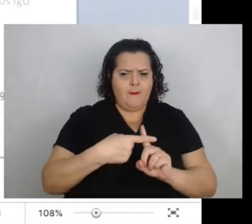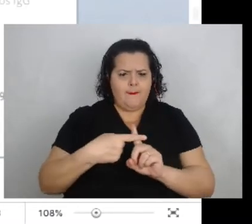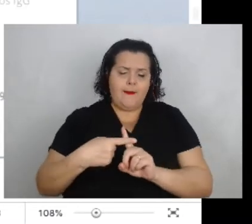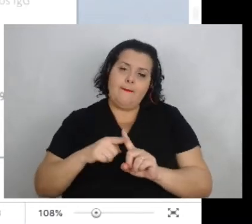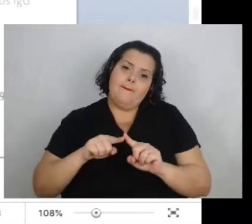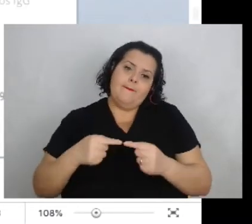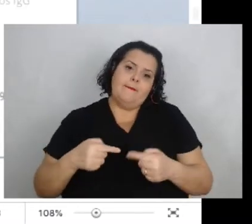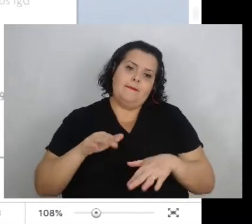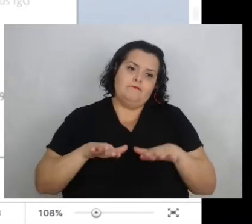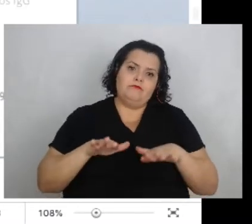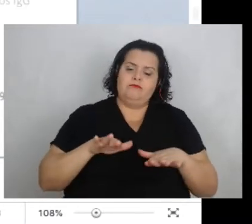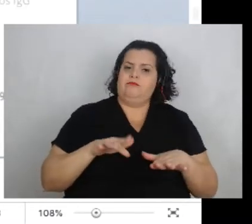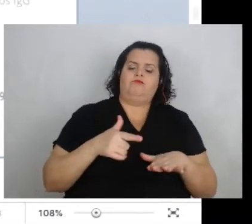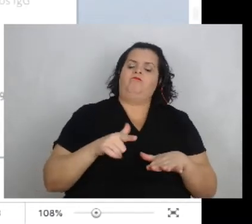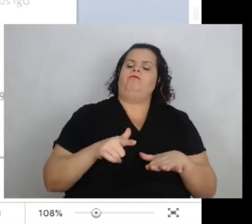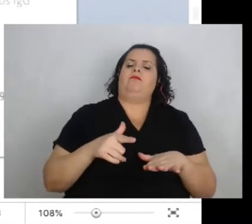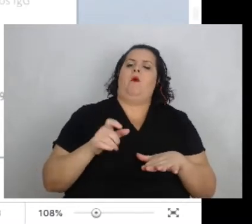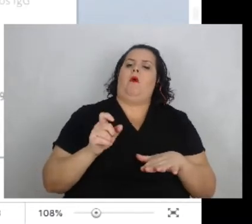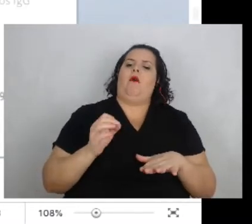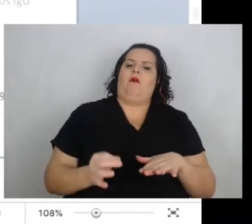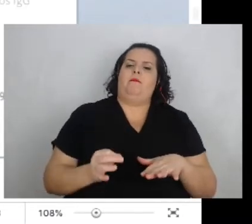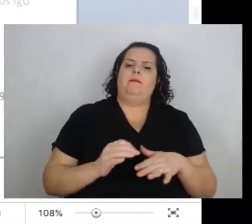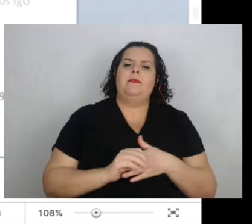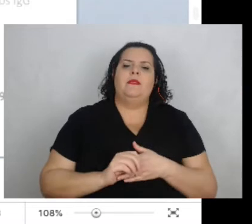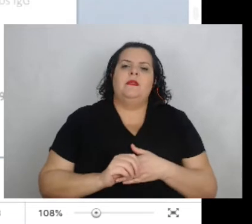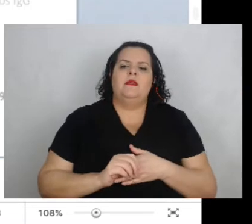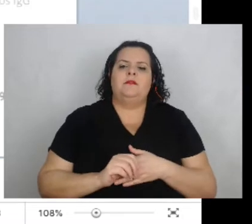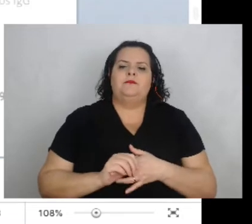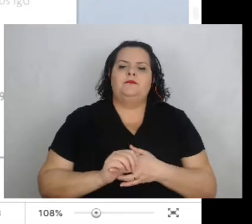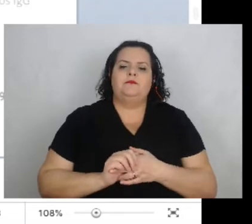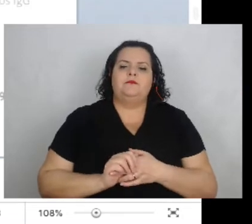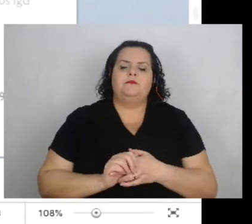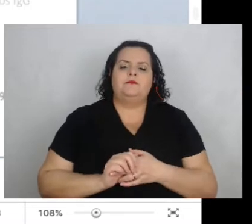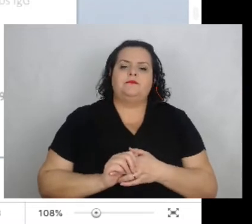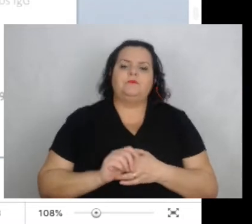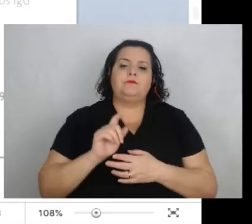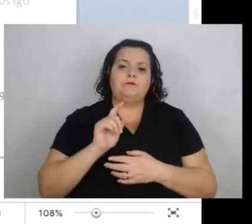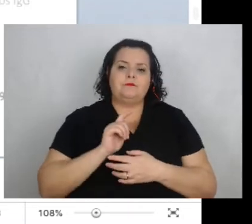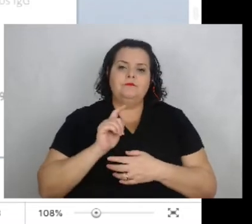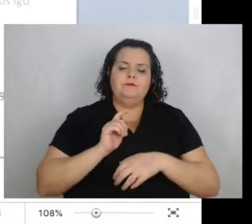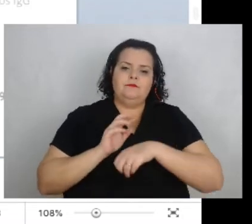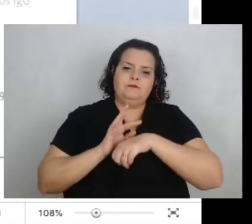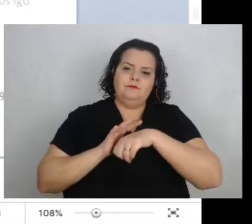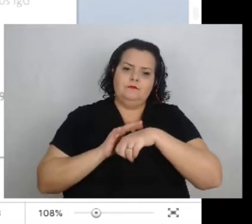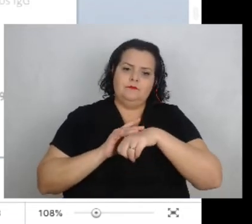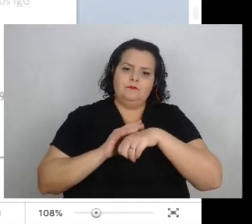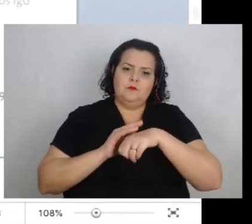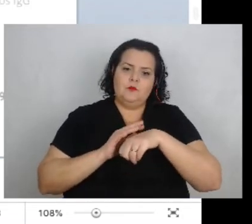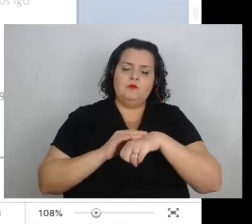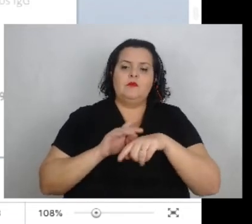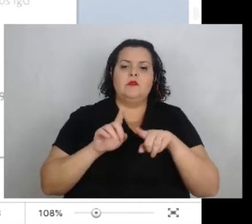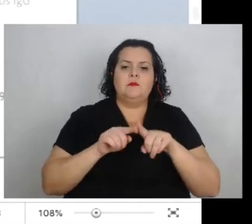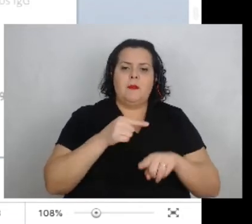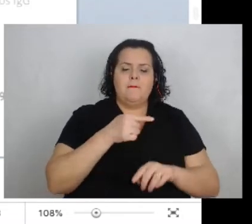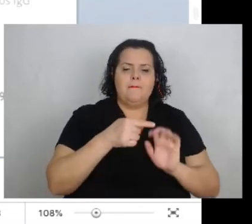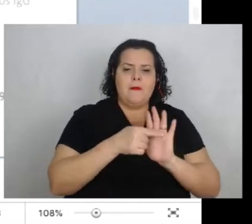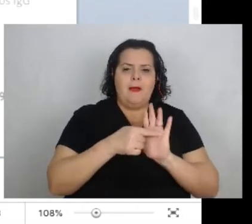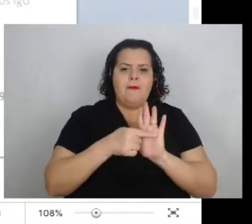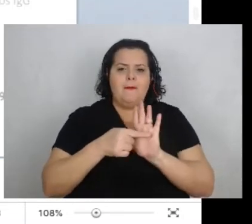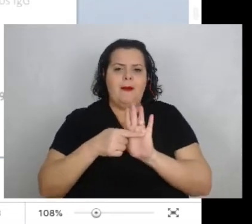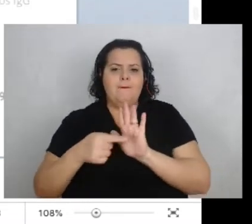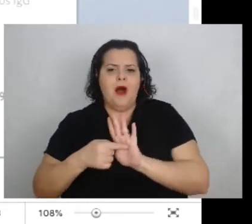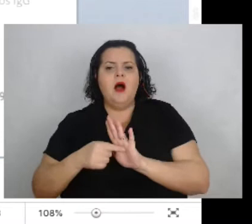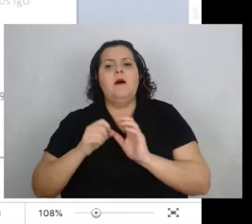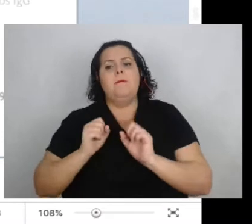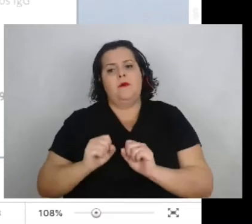são pacientes que provavelmente ou tiveram contato prévio, se é que não tiveram nenhum PCR positivo, ou